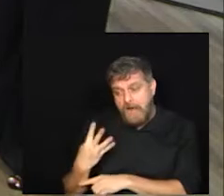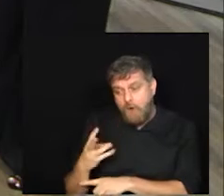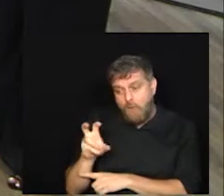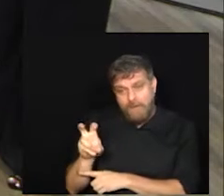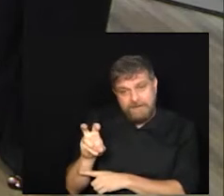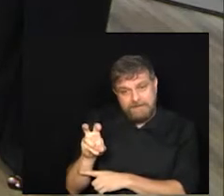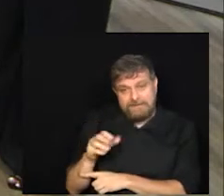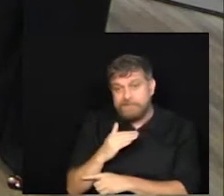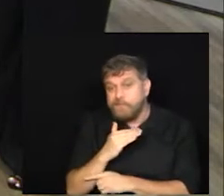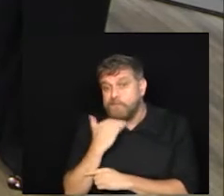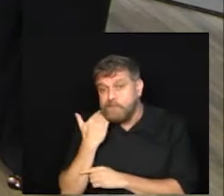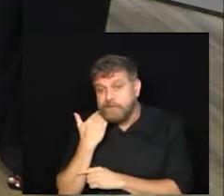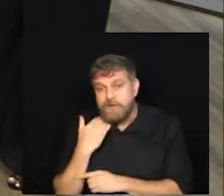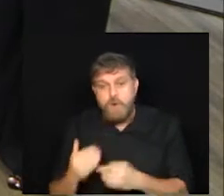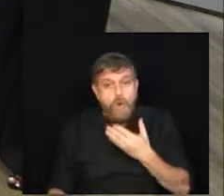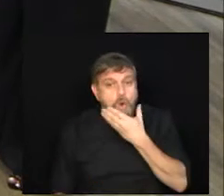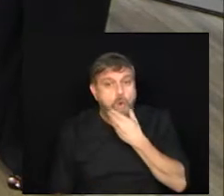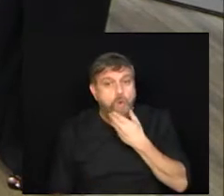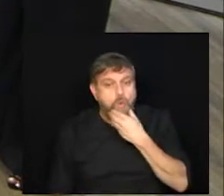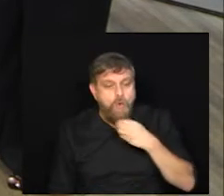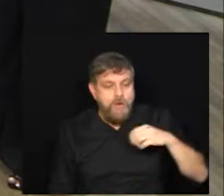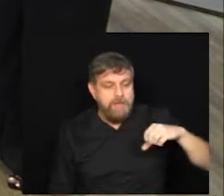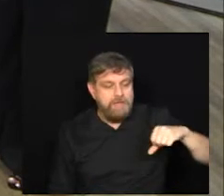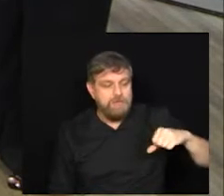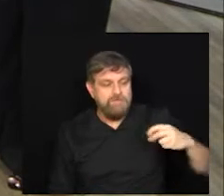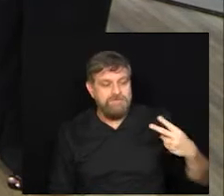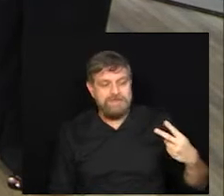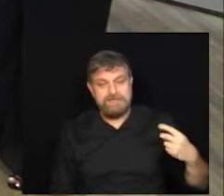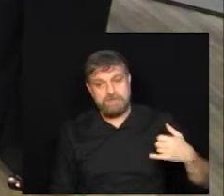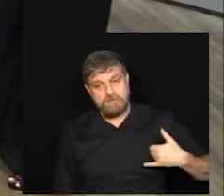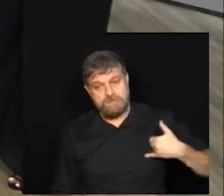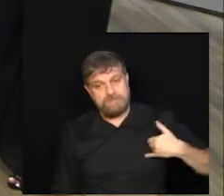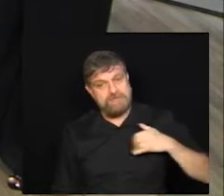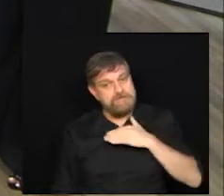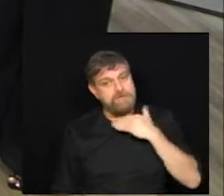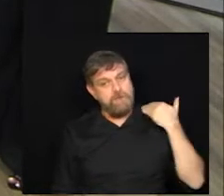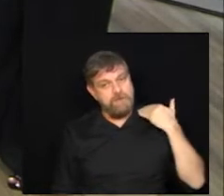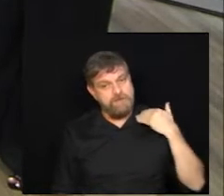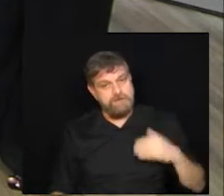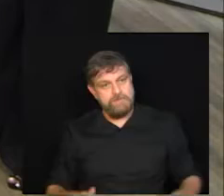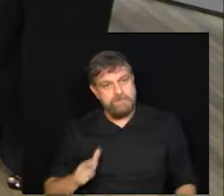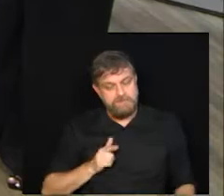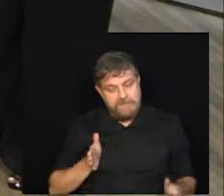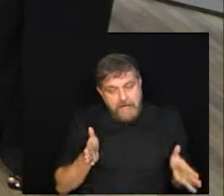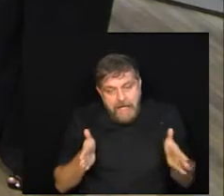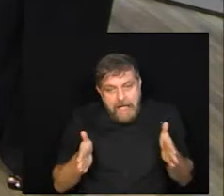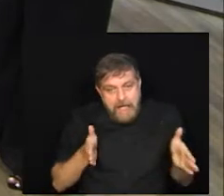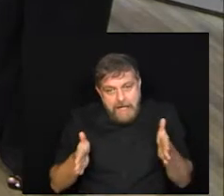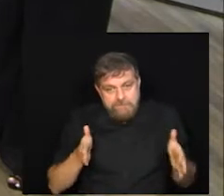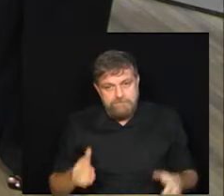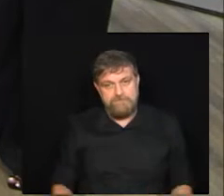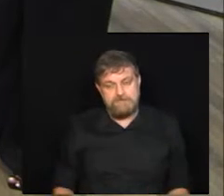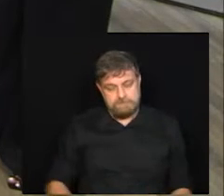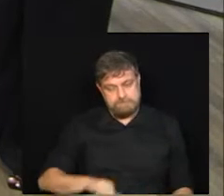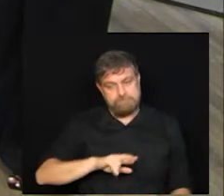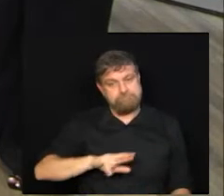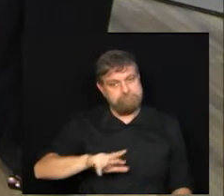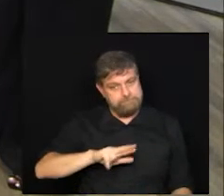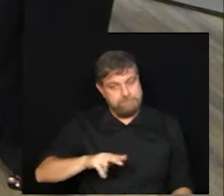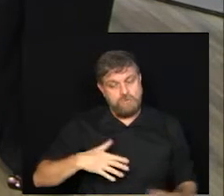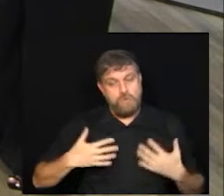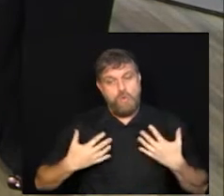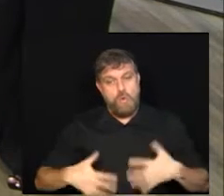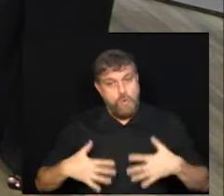45 anos faleceu e um homem de 92 anos. Então, assim, são 45 anos de diferença muito